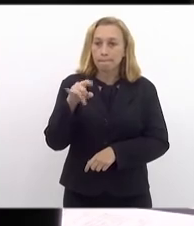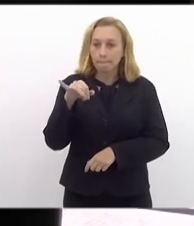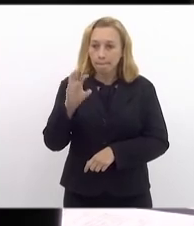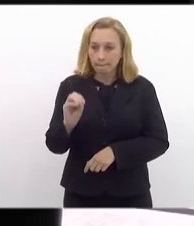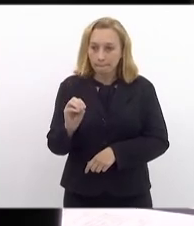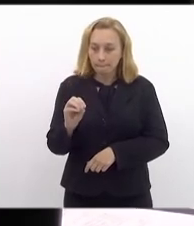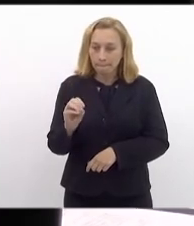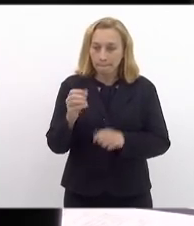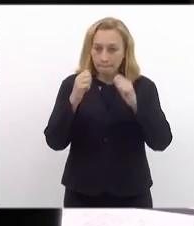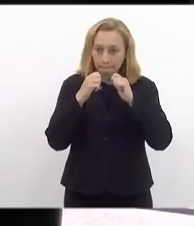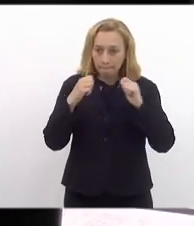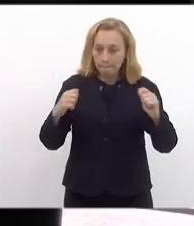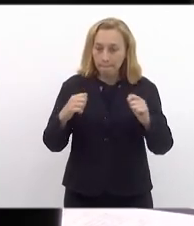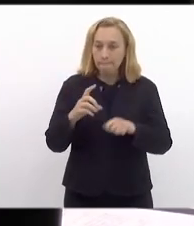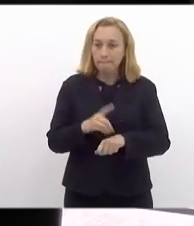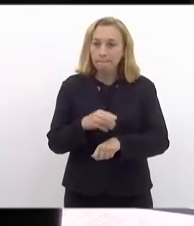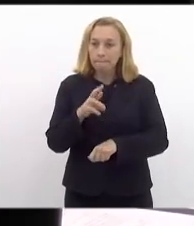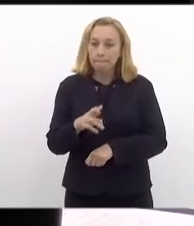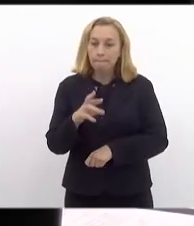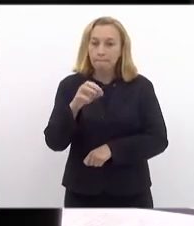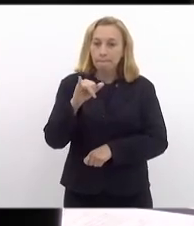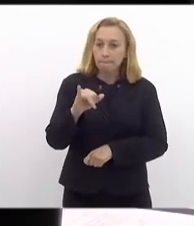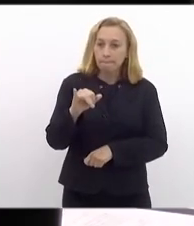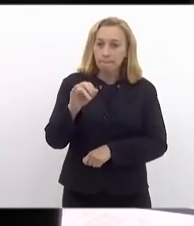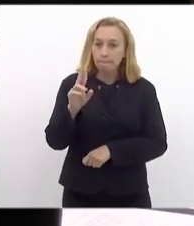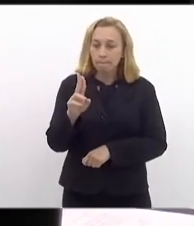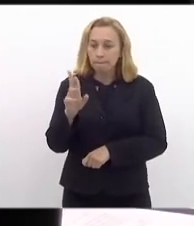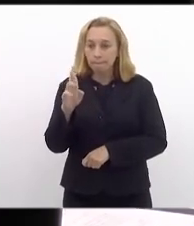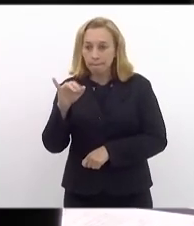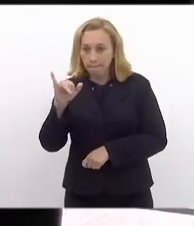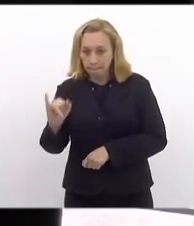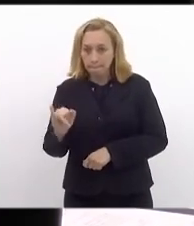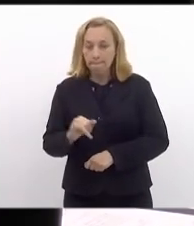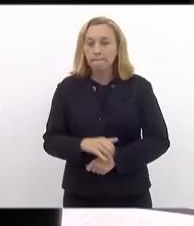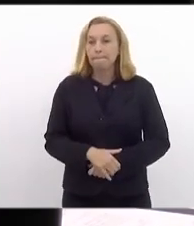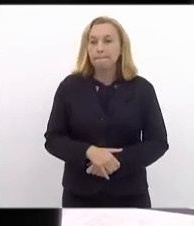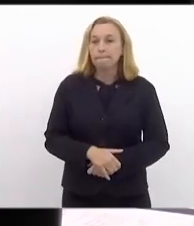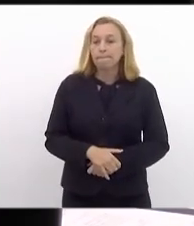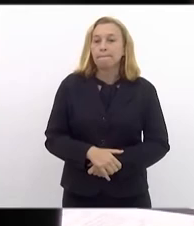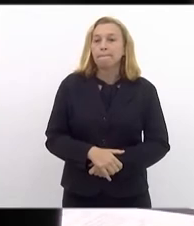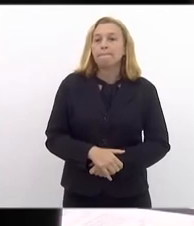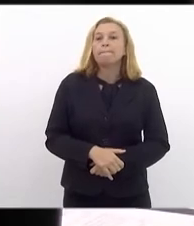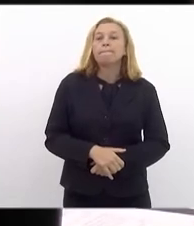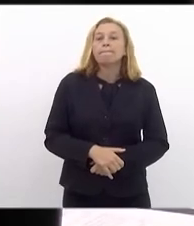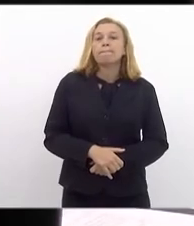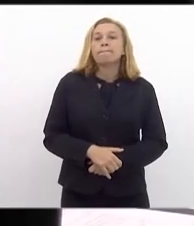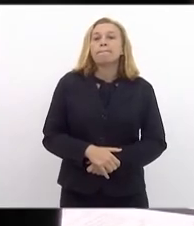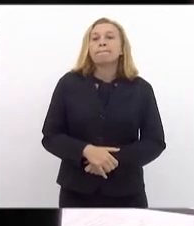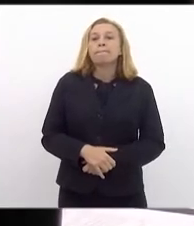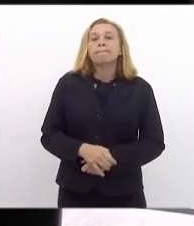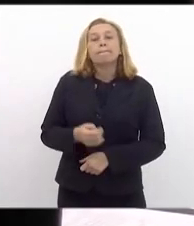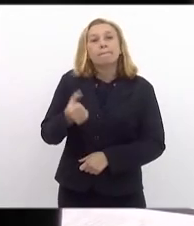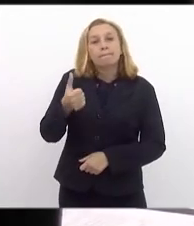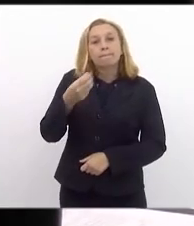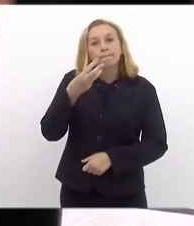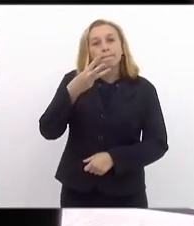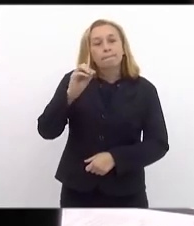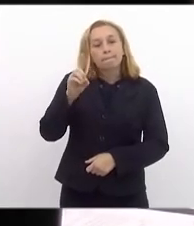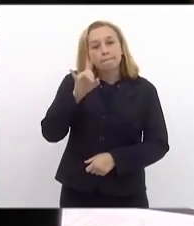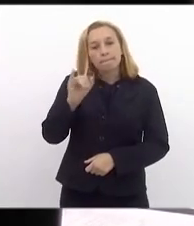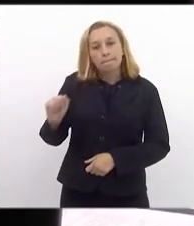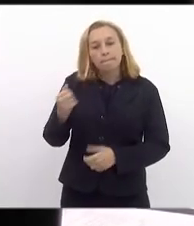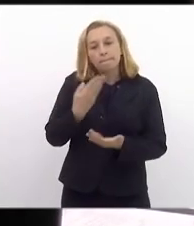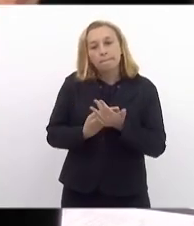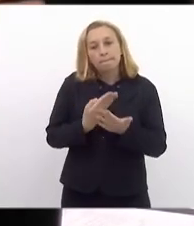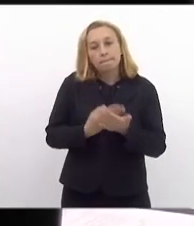o acesso orado pelo Dr Yuri eu teria quase 30 dias